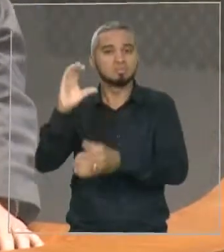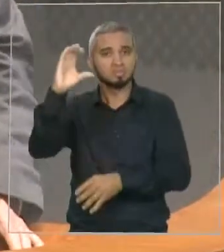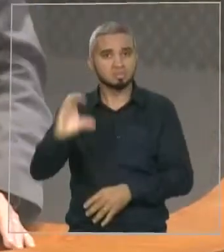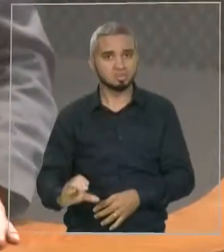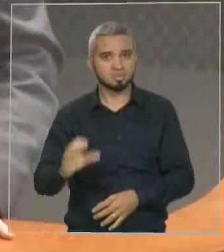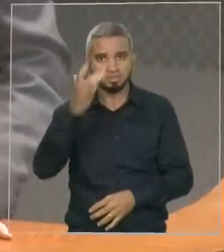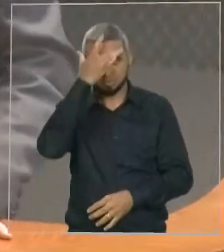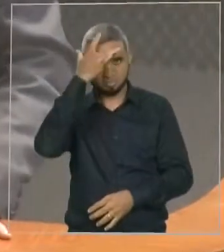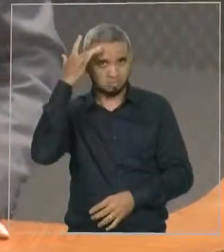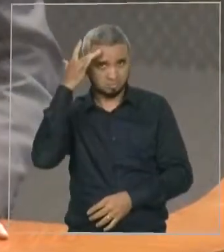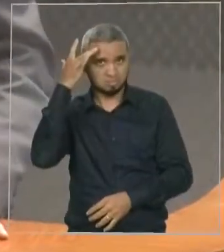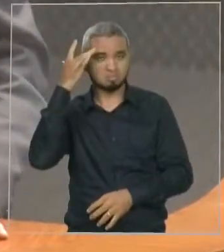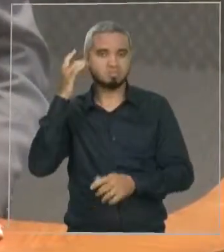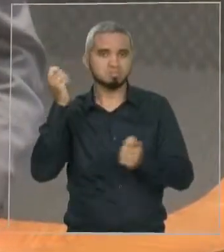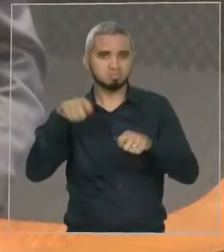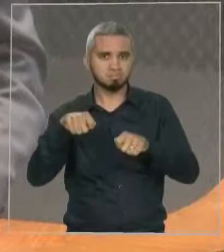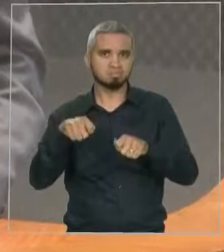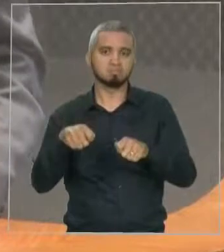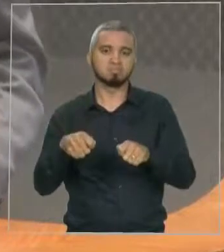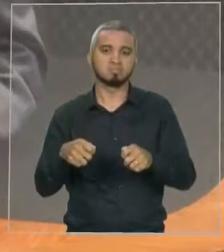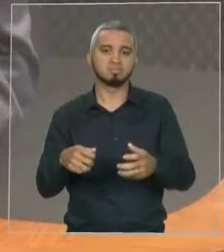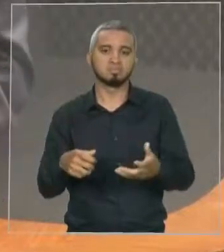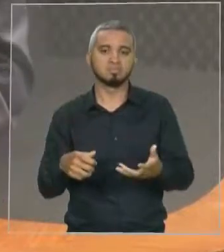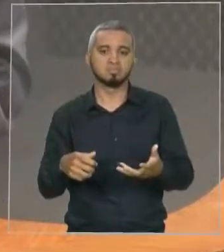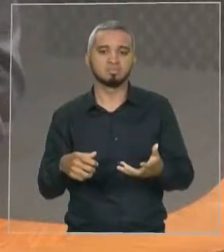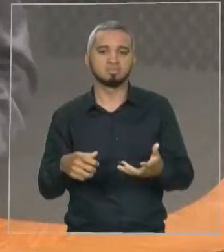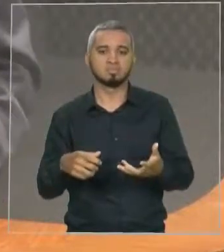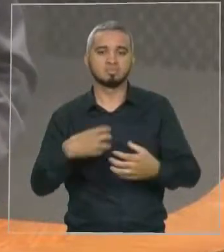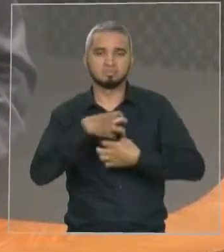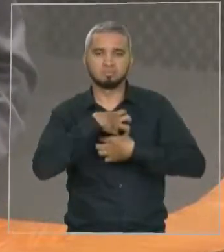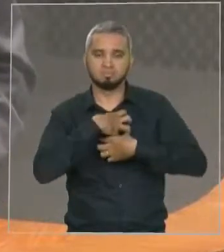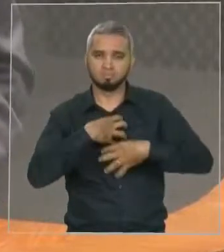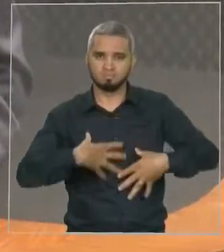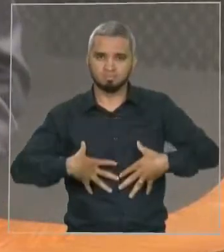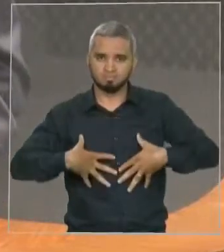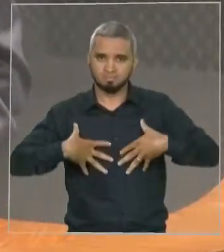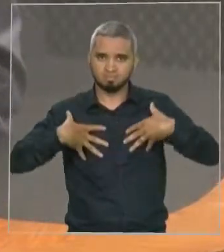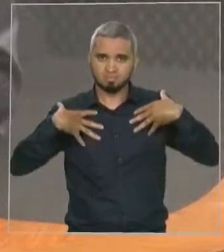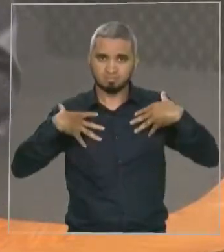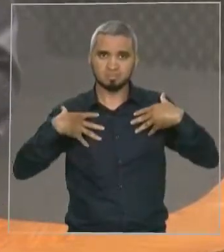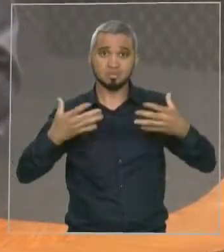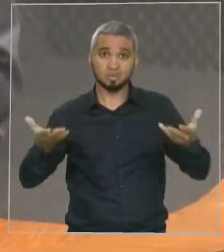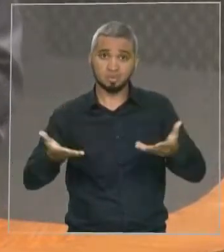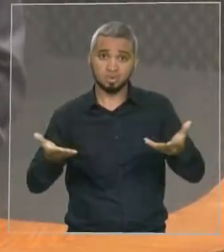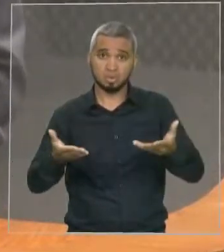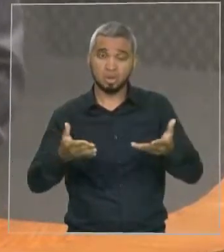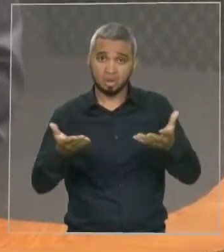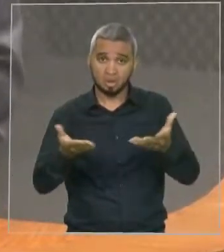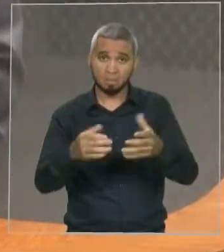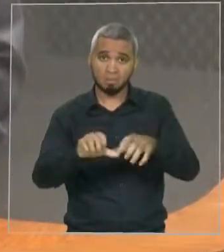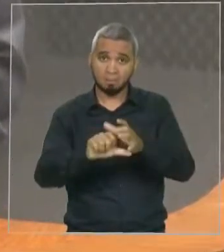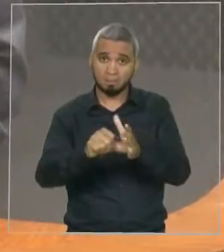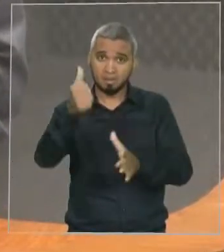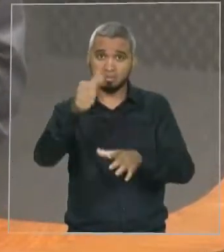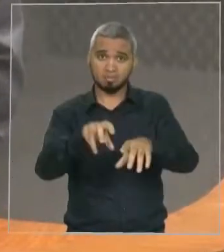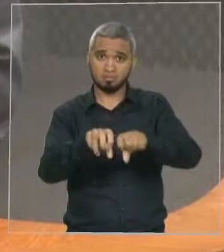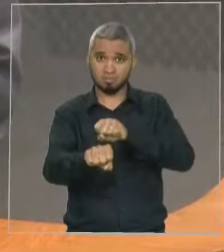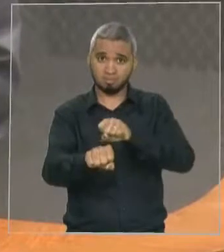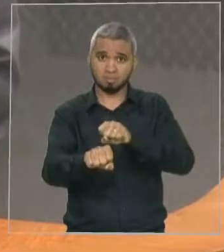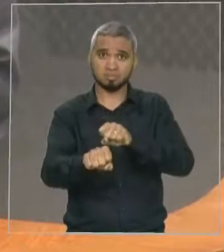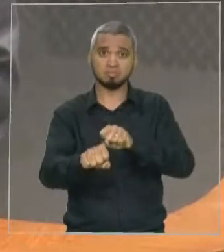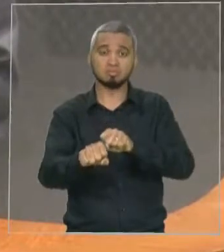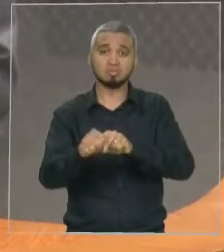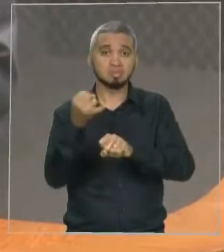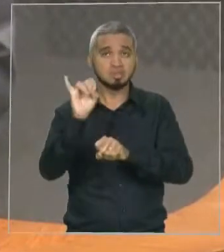saiam dali cidadãos. Fico muito feliz, porque esta é a primeira formatura. Com fé em Deus, próximo ano estaremos presentes